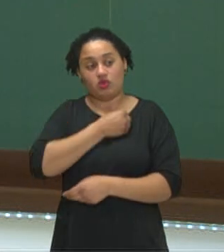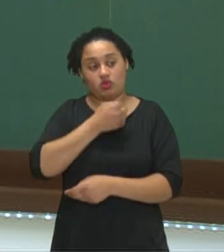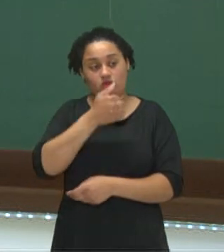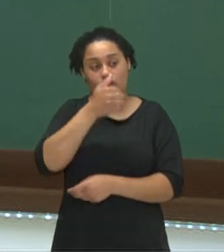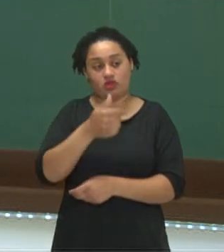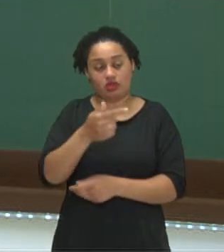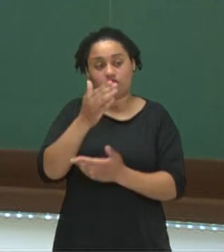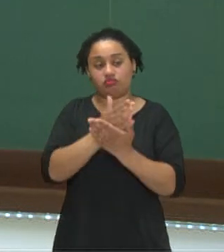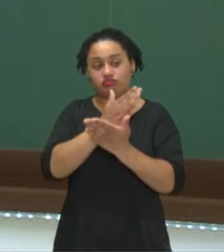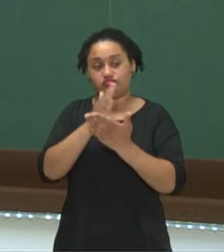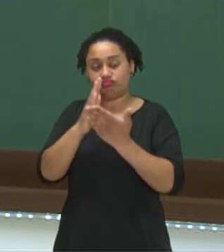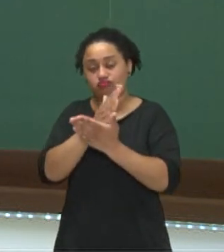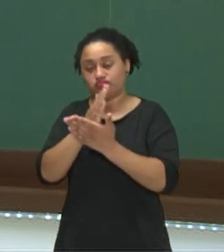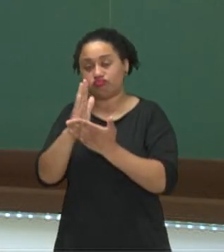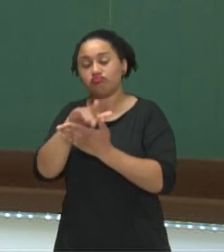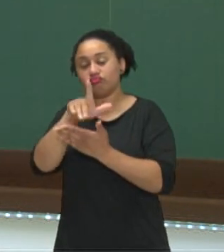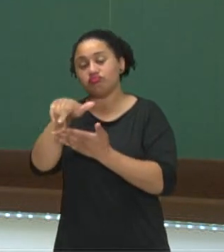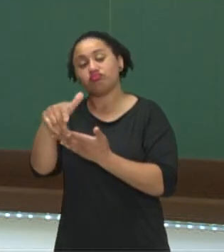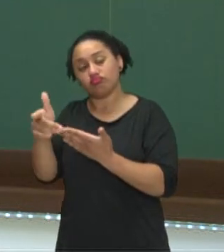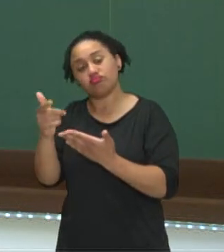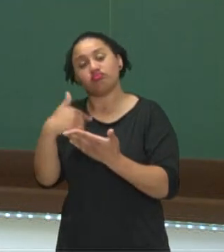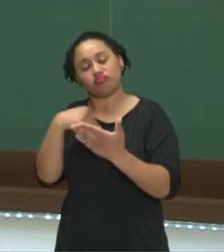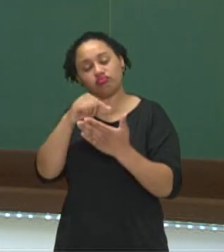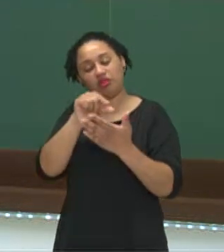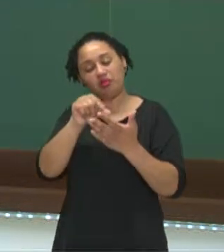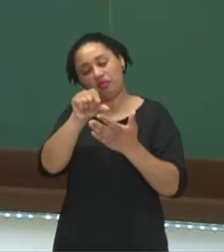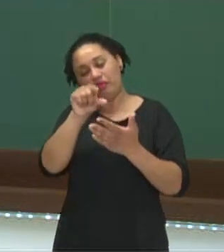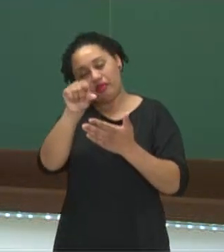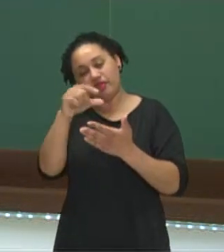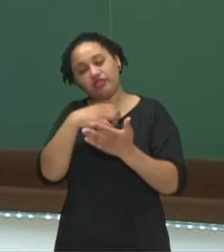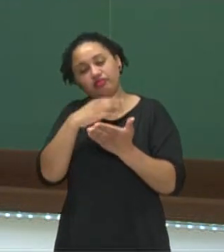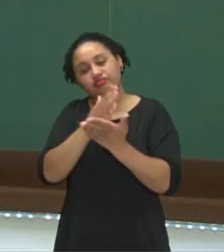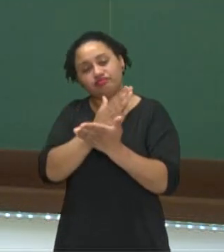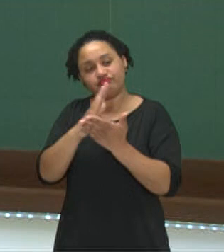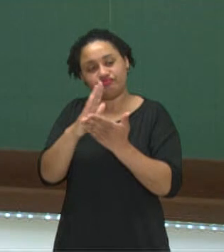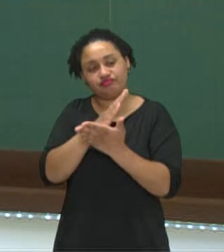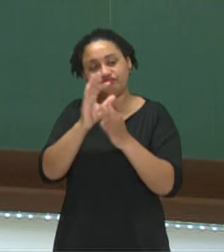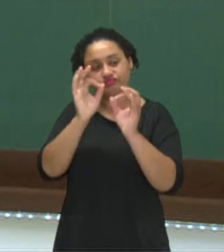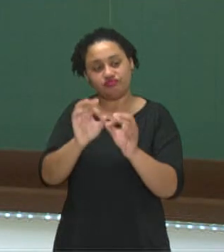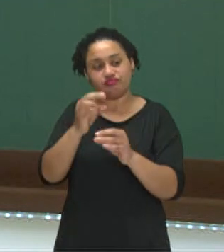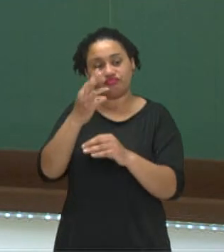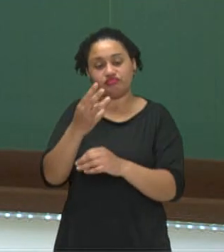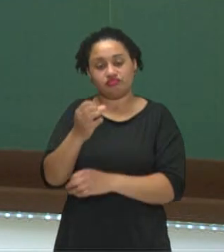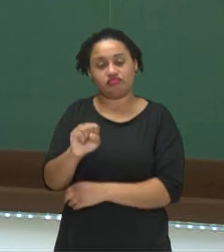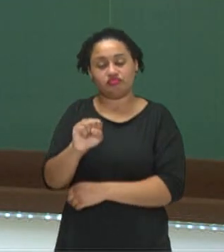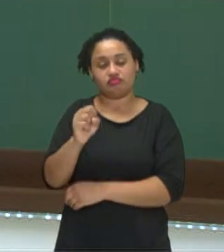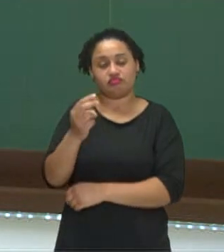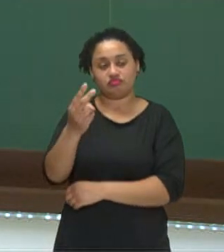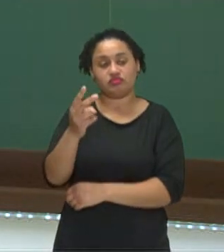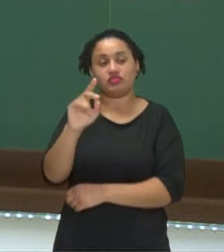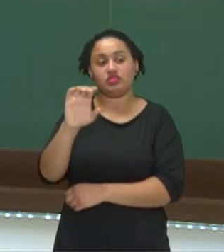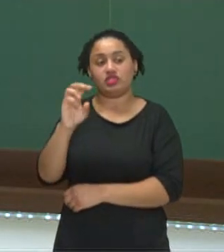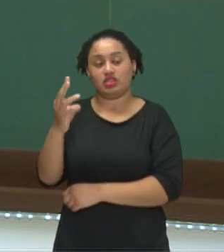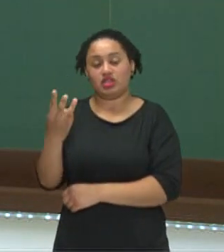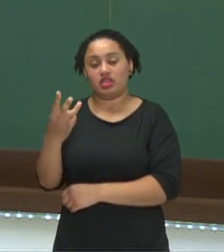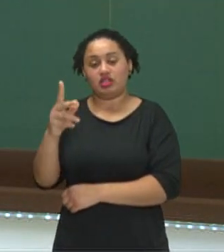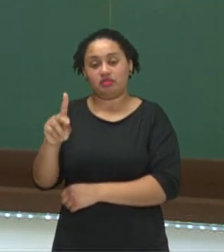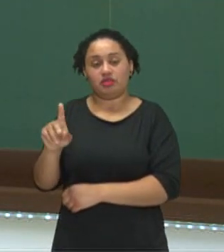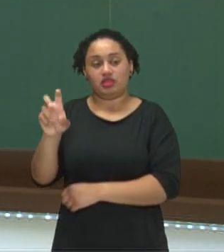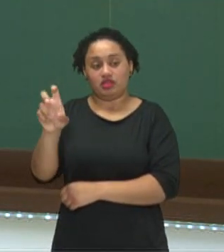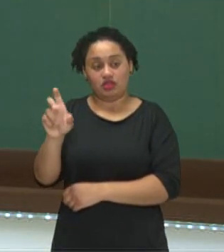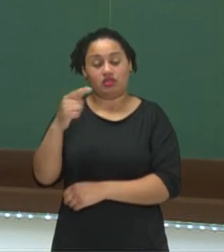17, distribuição eletrônica, segundo o diagrama de Linus Pauling, camada de valência 3s2, 3p5, e ele